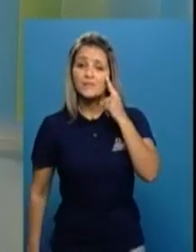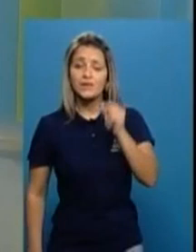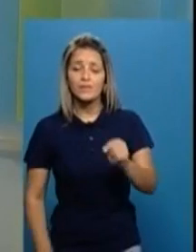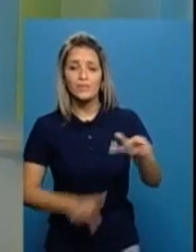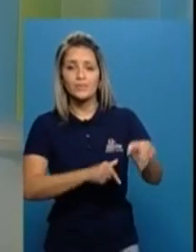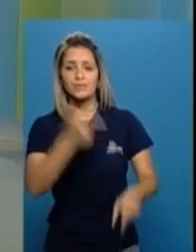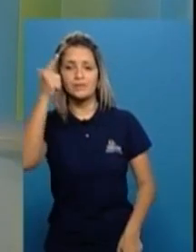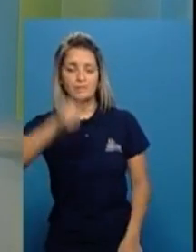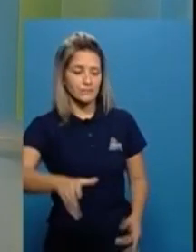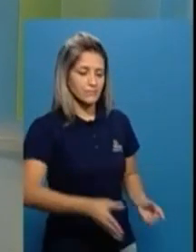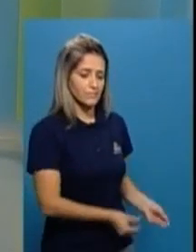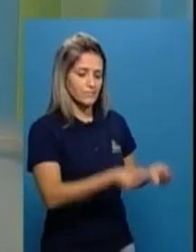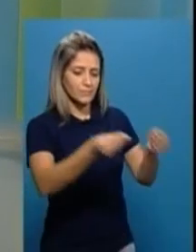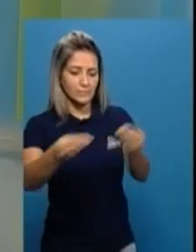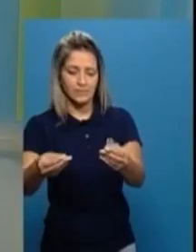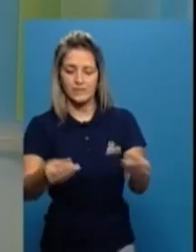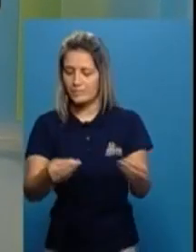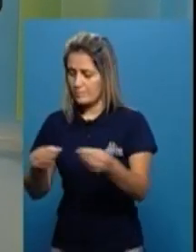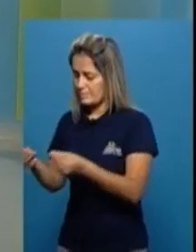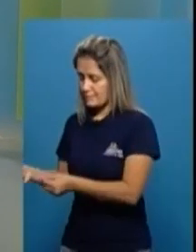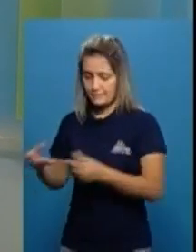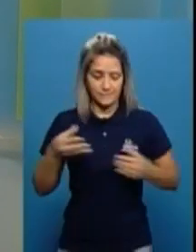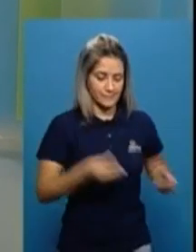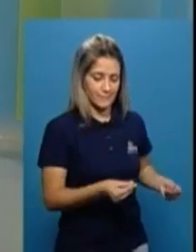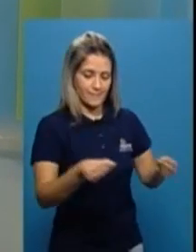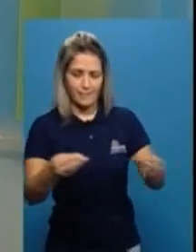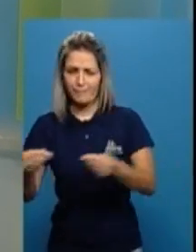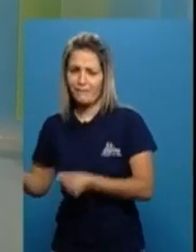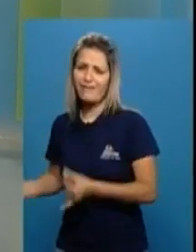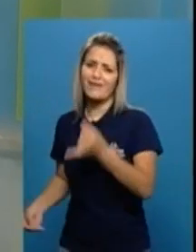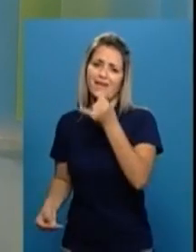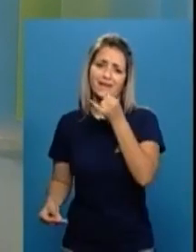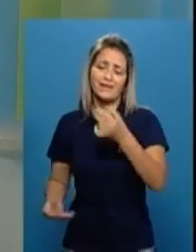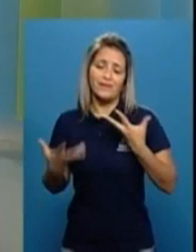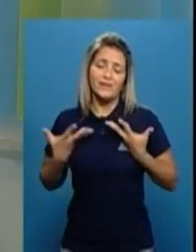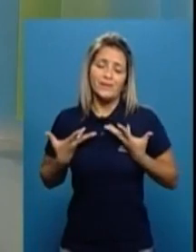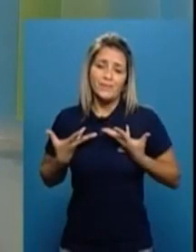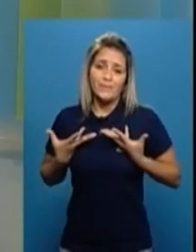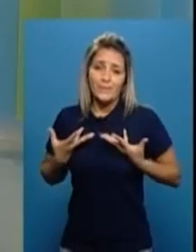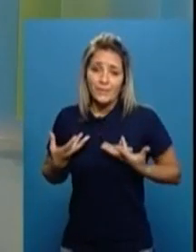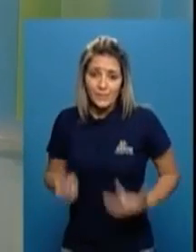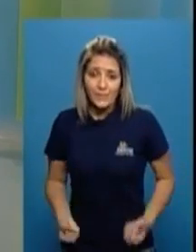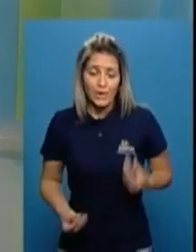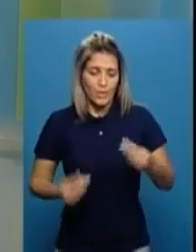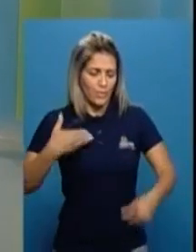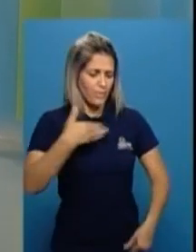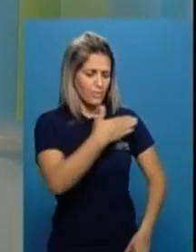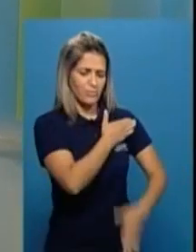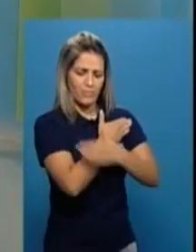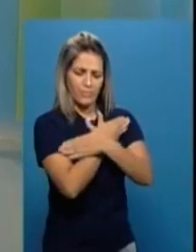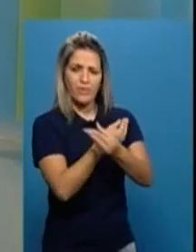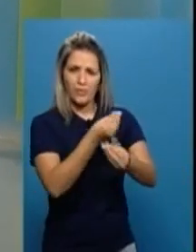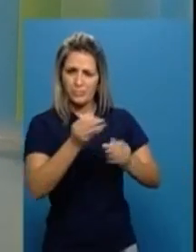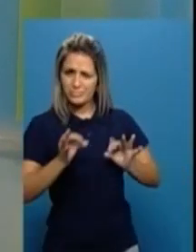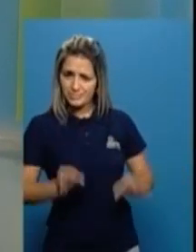repetitividade do trabalho, na fadiga e nos problemas de ergonomia, melhorando também a motivação dessa pessoa que vai